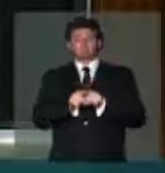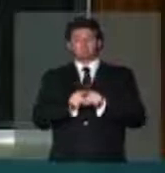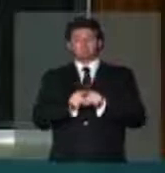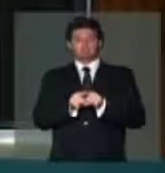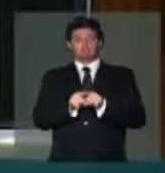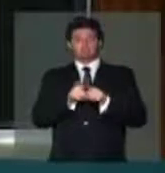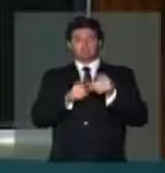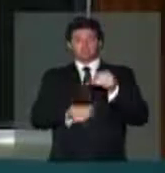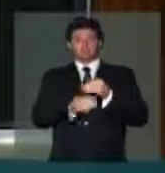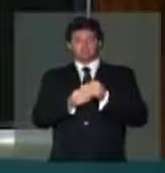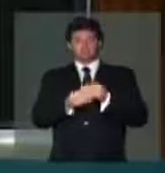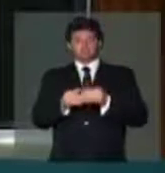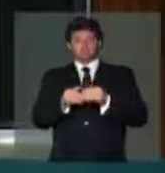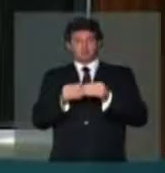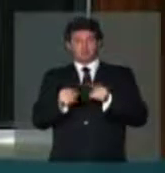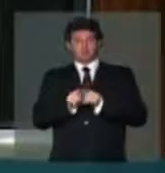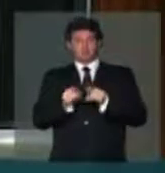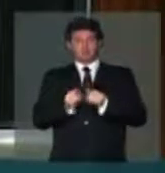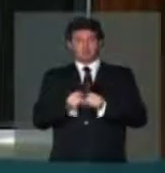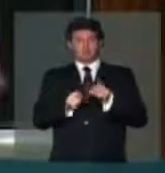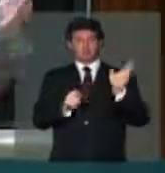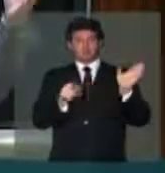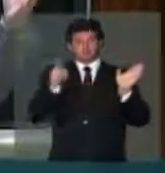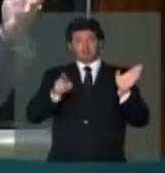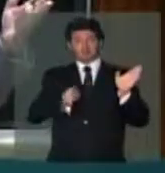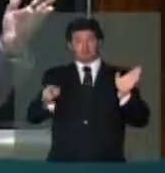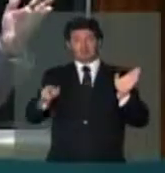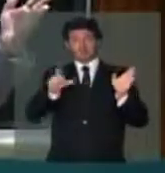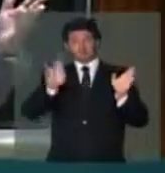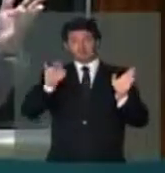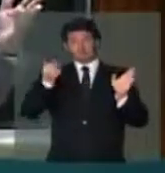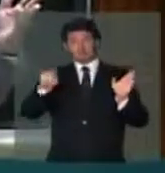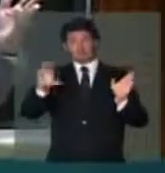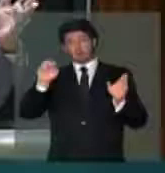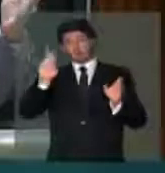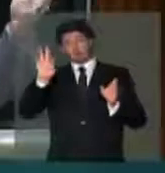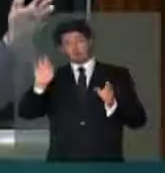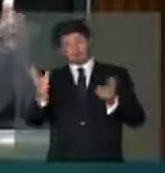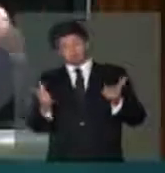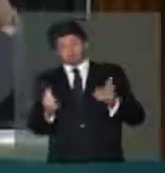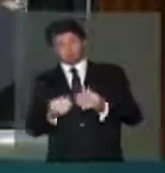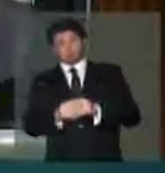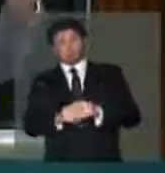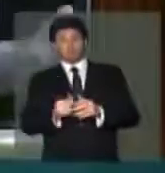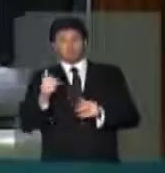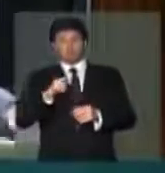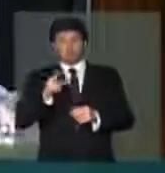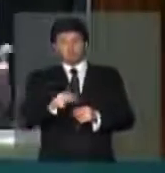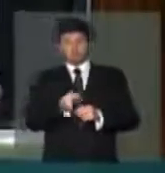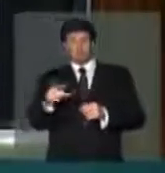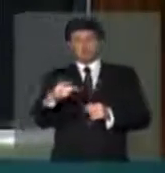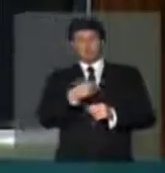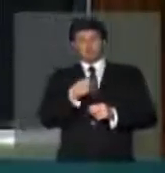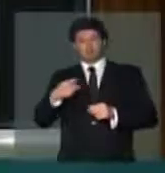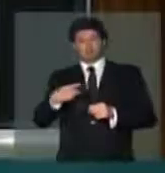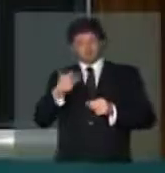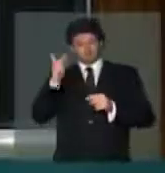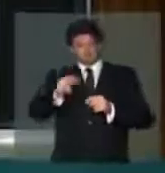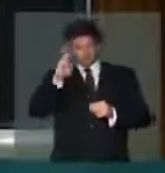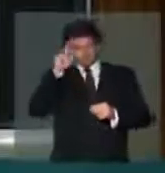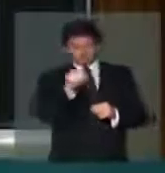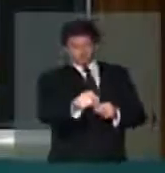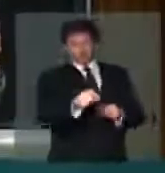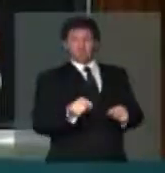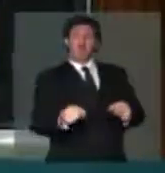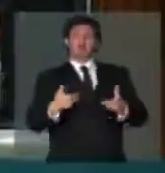o aparte solicitado também pelo padre Luiz Couto, e onde tem um padre, um pastor, como Vossa Excelência,